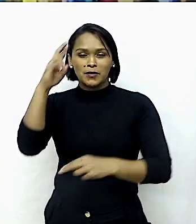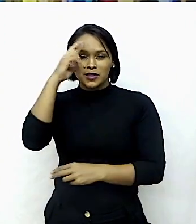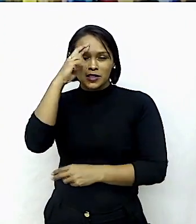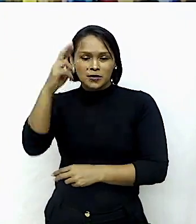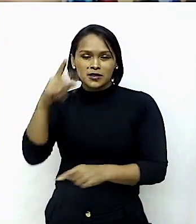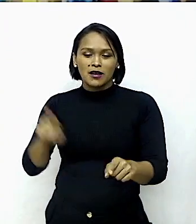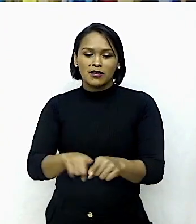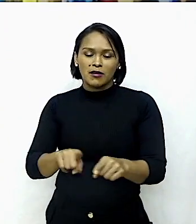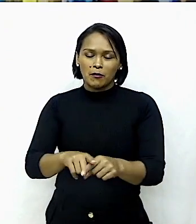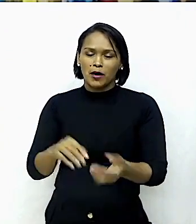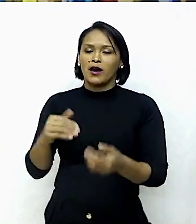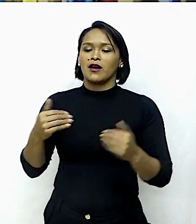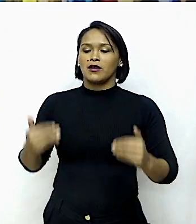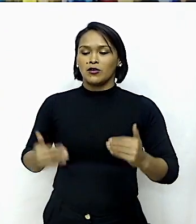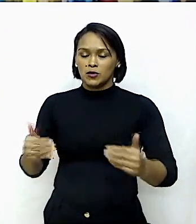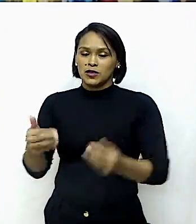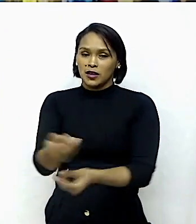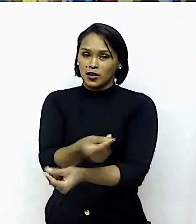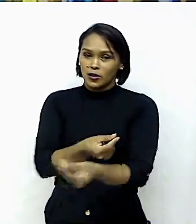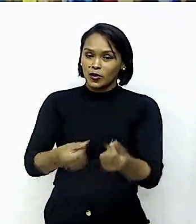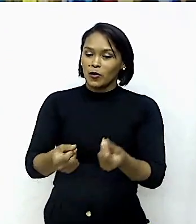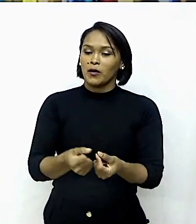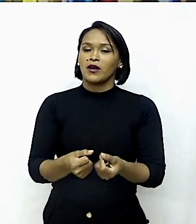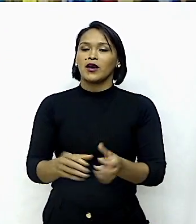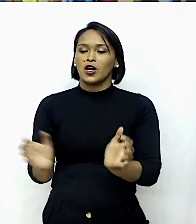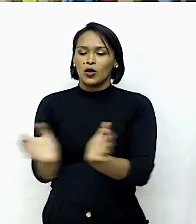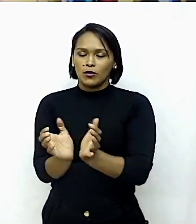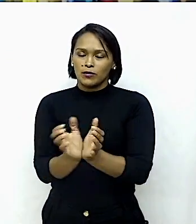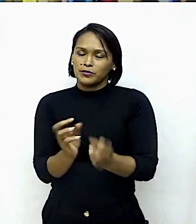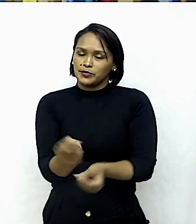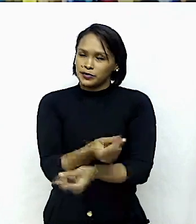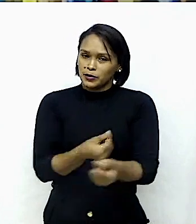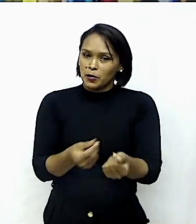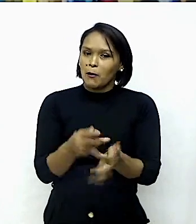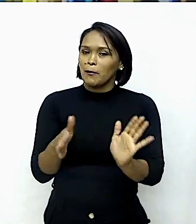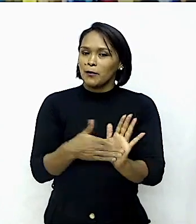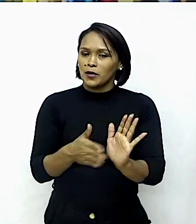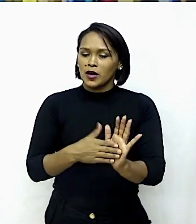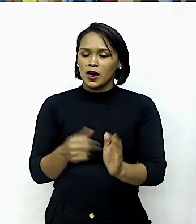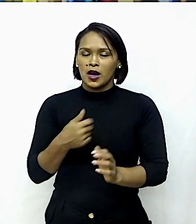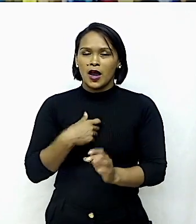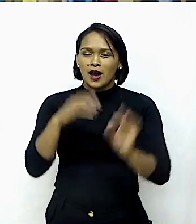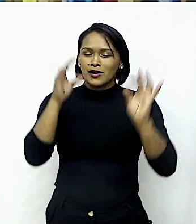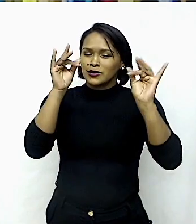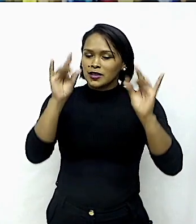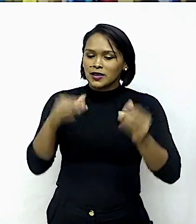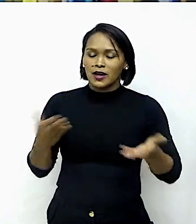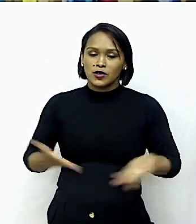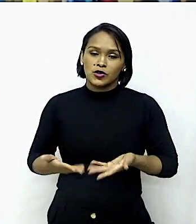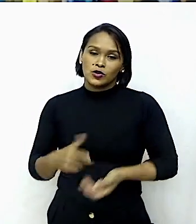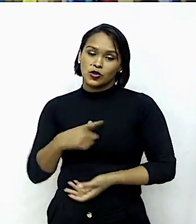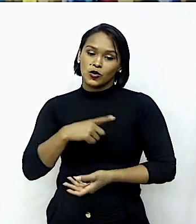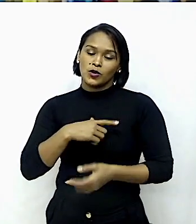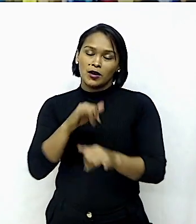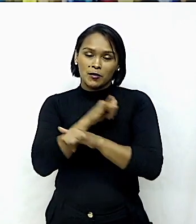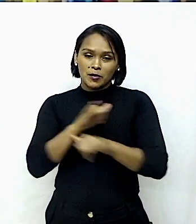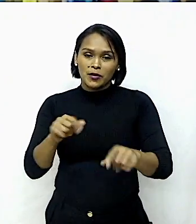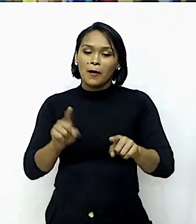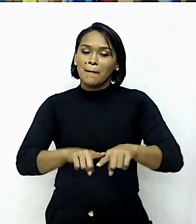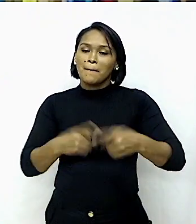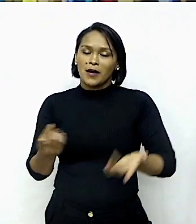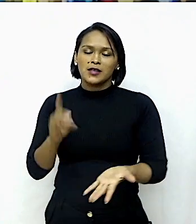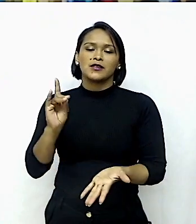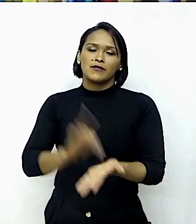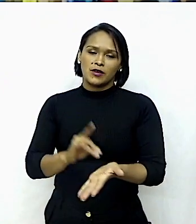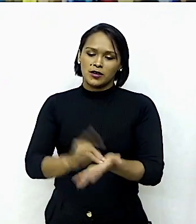da economia junto com departamento de comércio Então é eu não tenho os detalhes disso aqui hoje para comentar mas eu tenho certeza